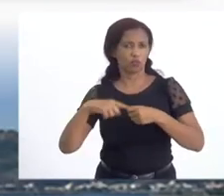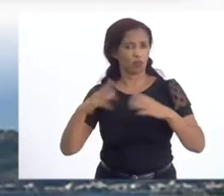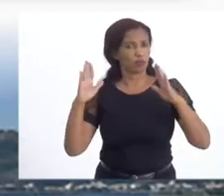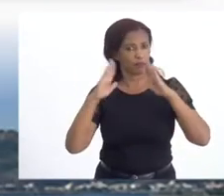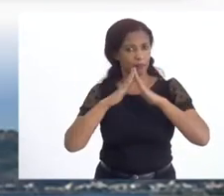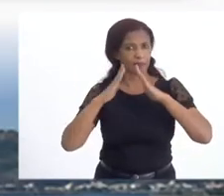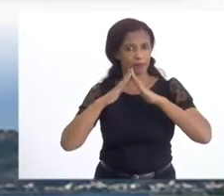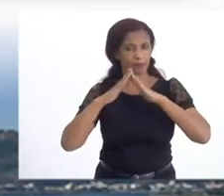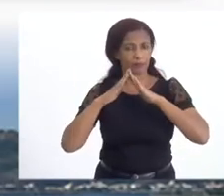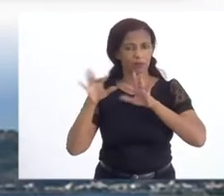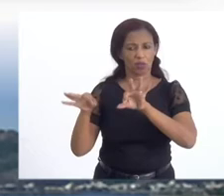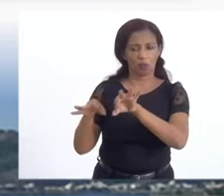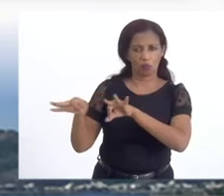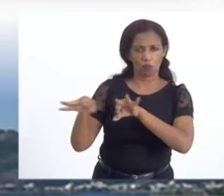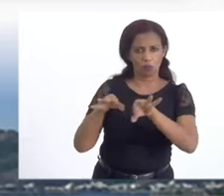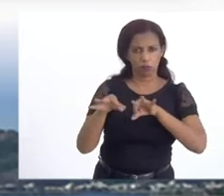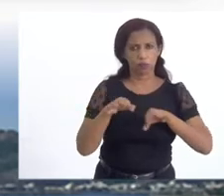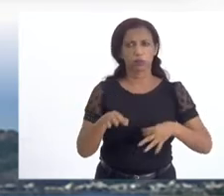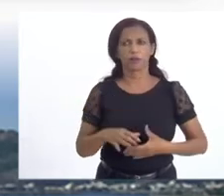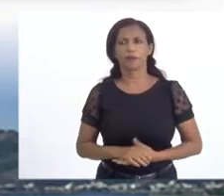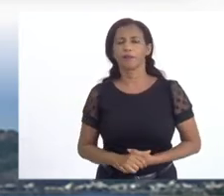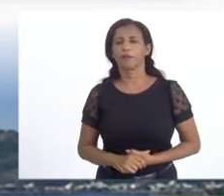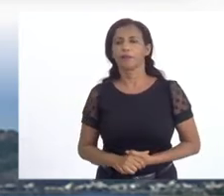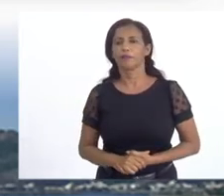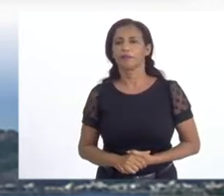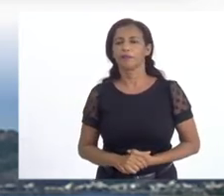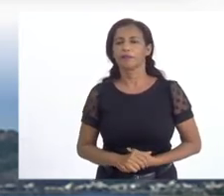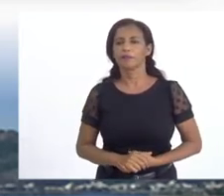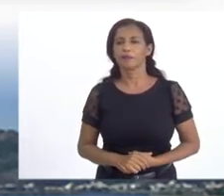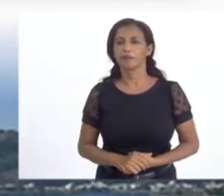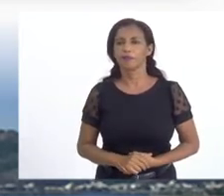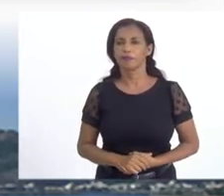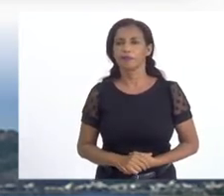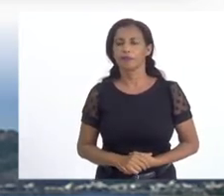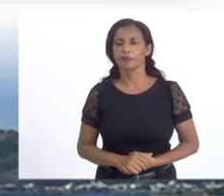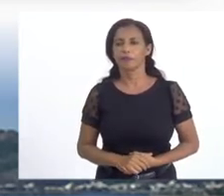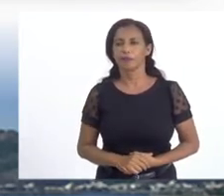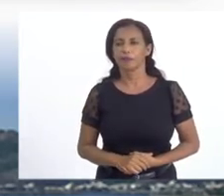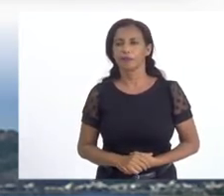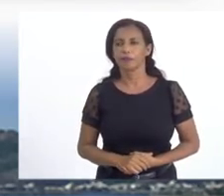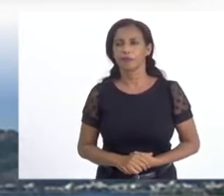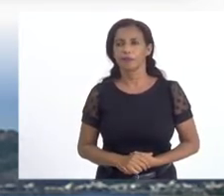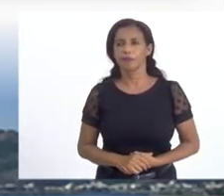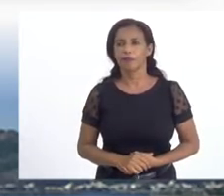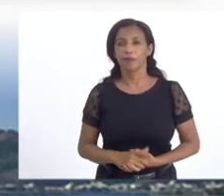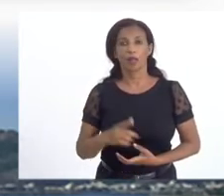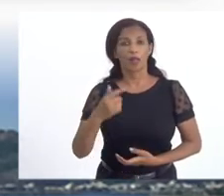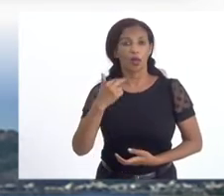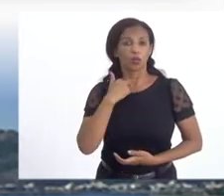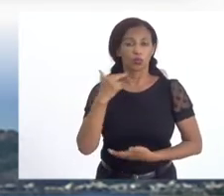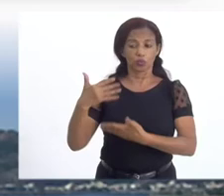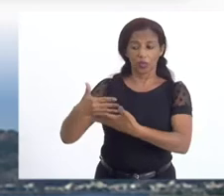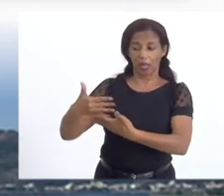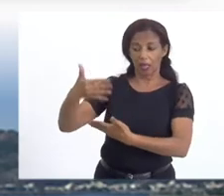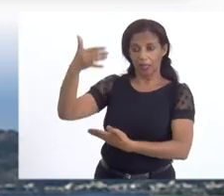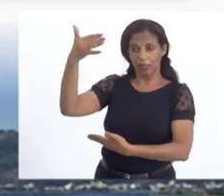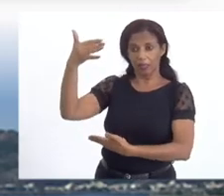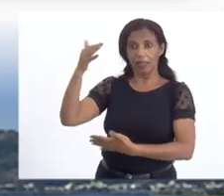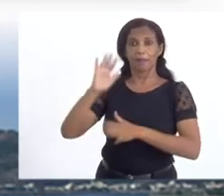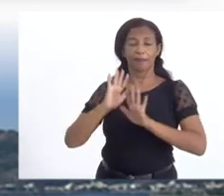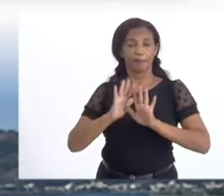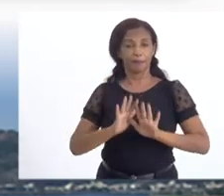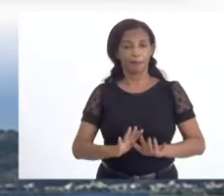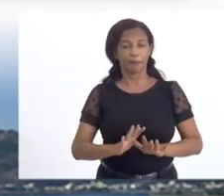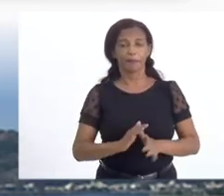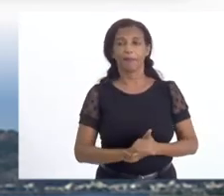forma coordenada e protegida. Não está aqui na minha apresentação, mas